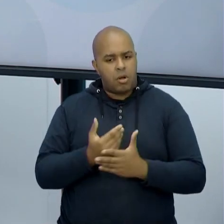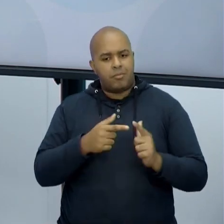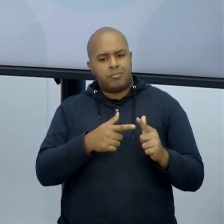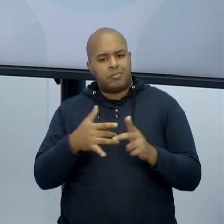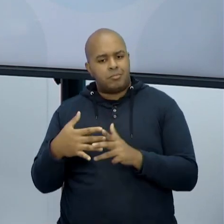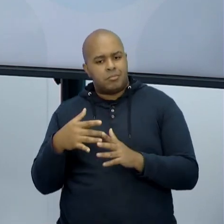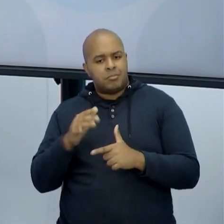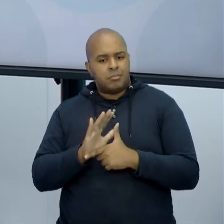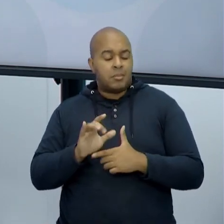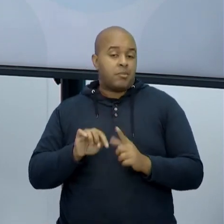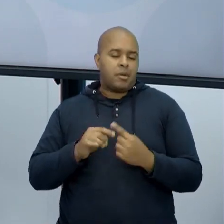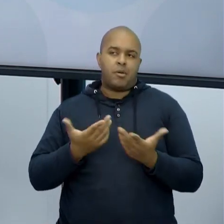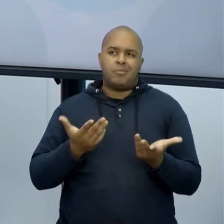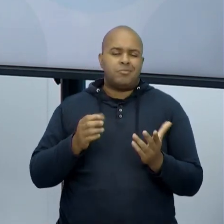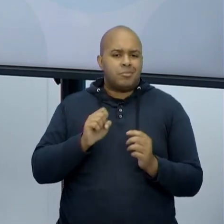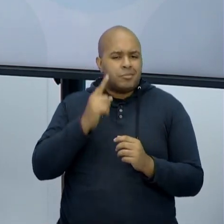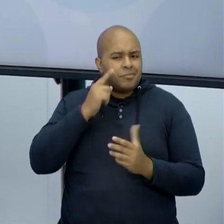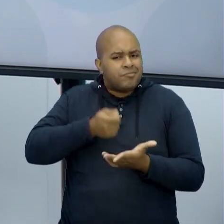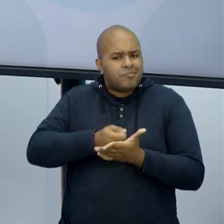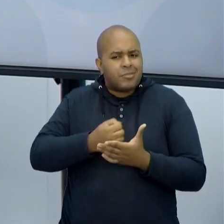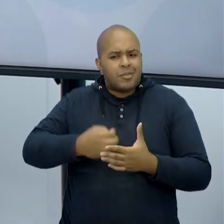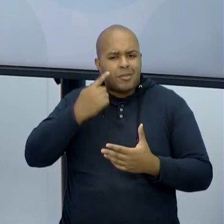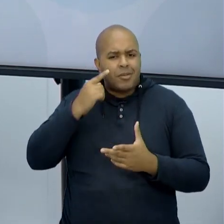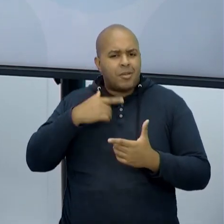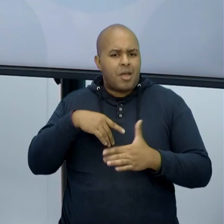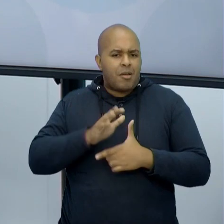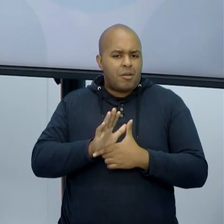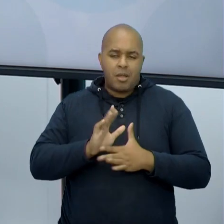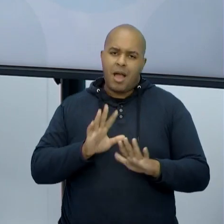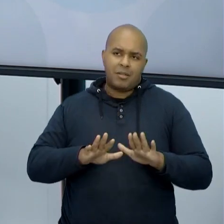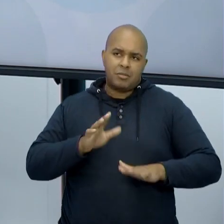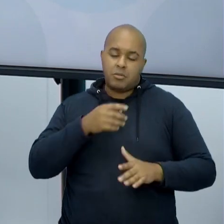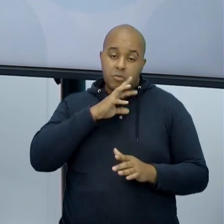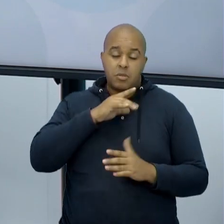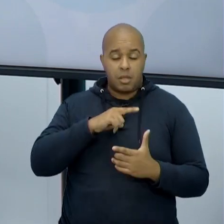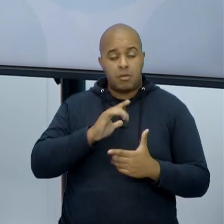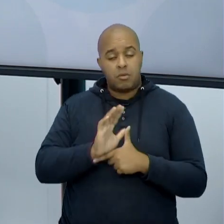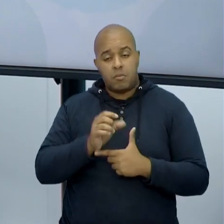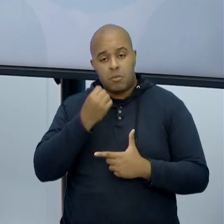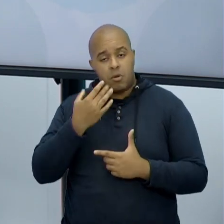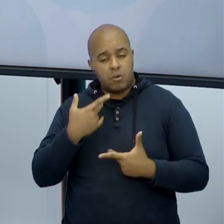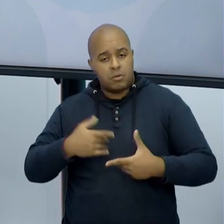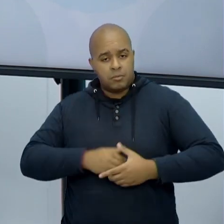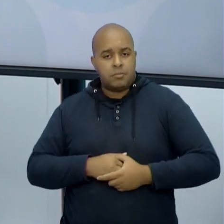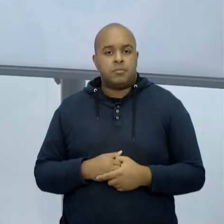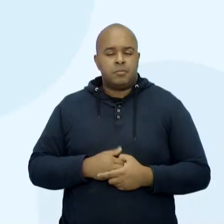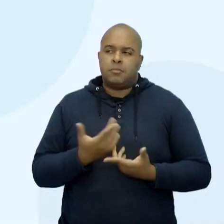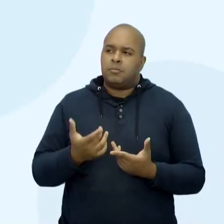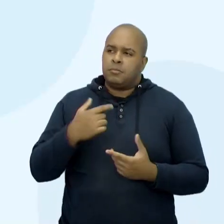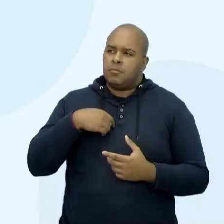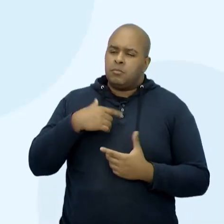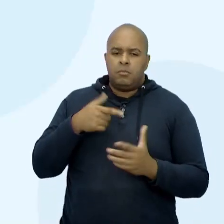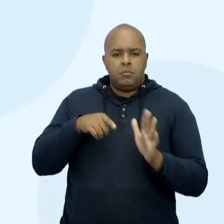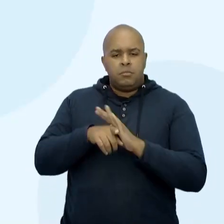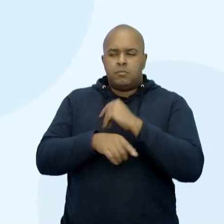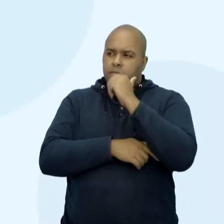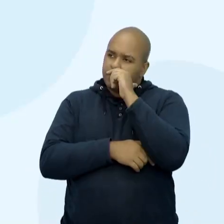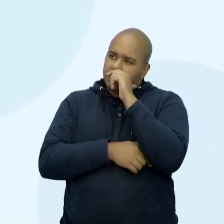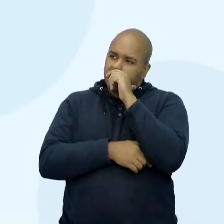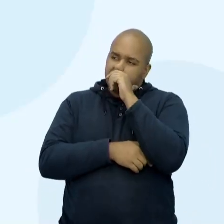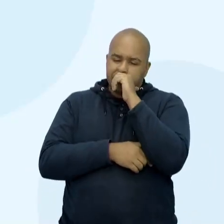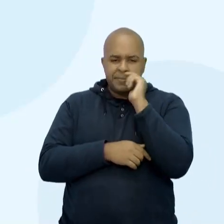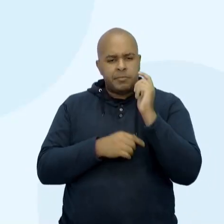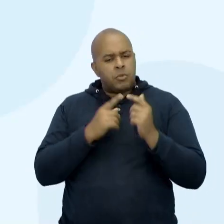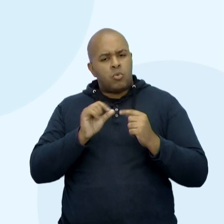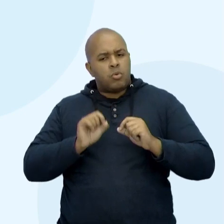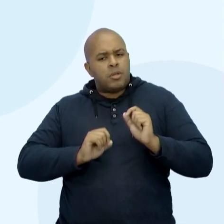né? Obriga, mas assim, puxa vida, obrigar a assistir filme nacional não é algo tão ruim, filmes são bons, né? Os filmes nacionais são filmes bons. Aí eu pergunto para vocês, o